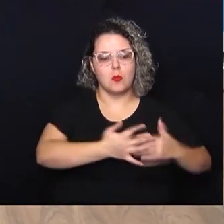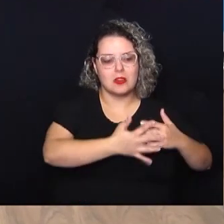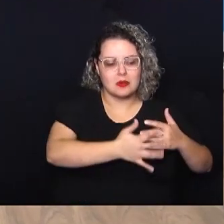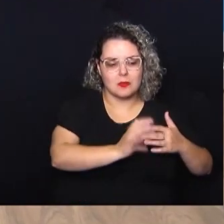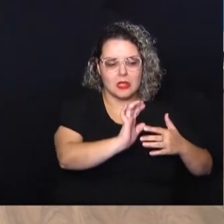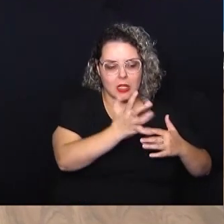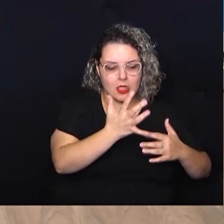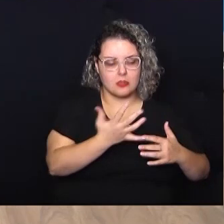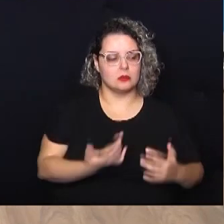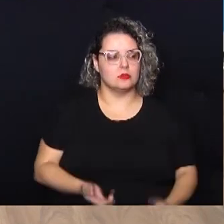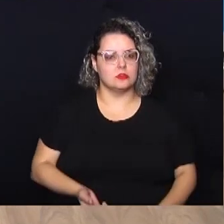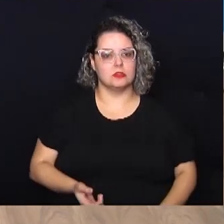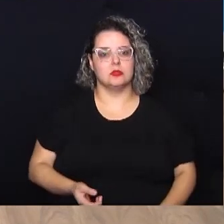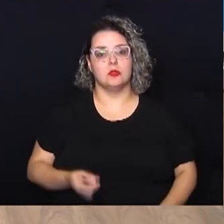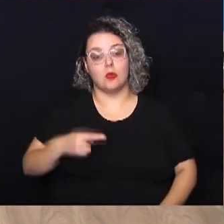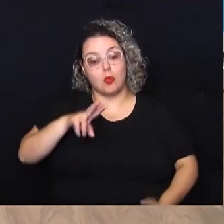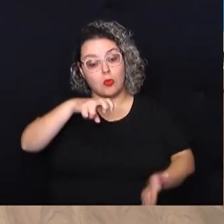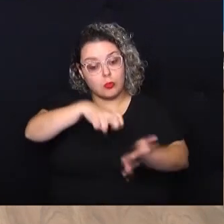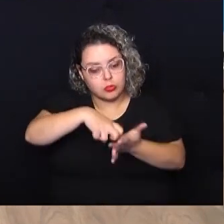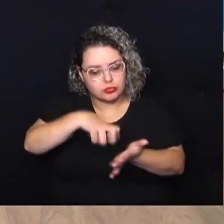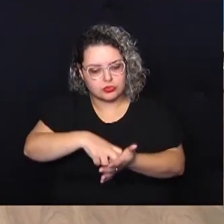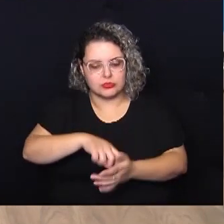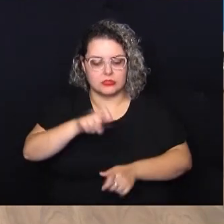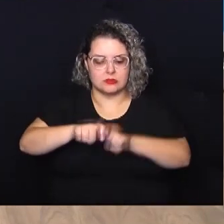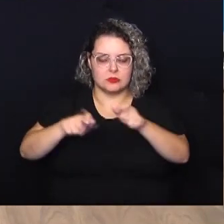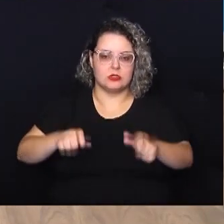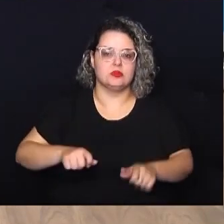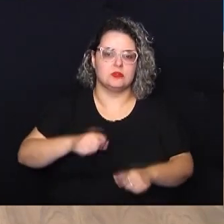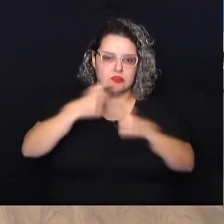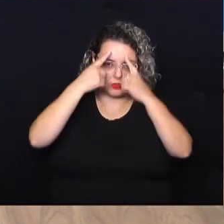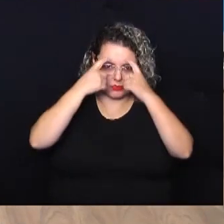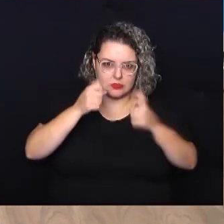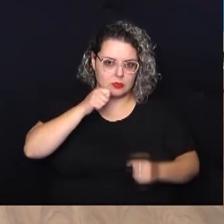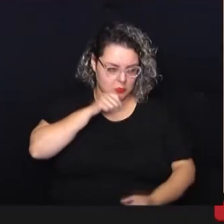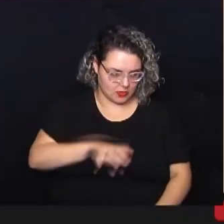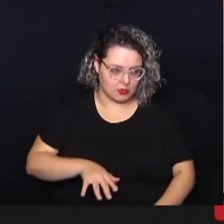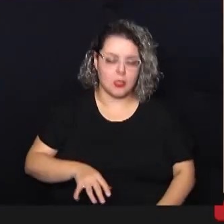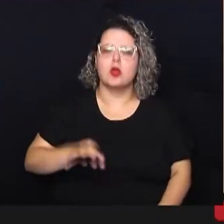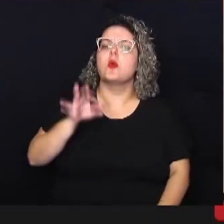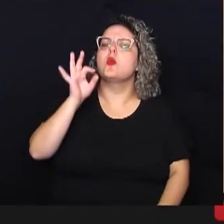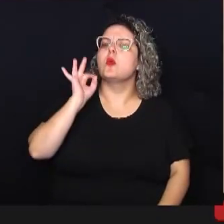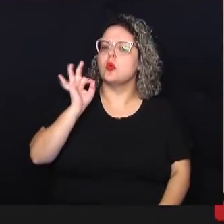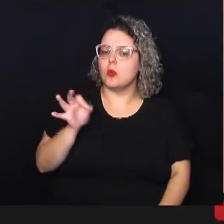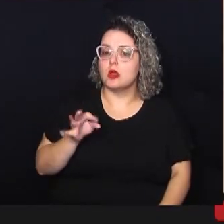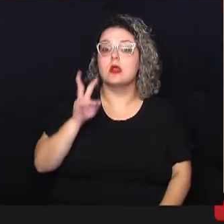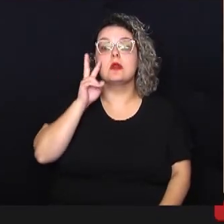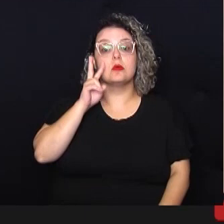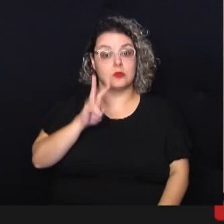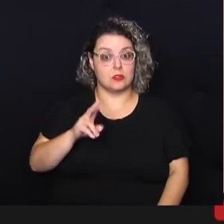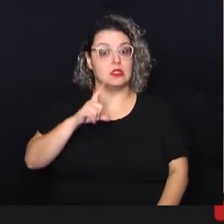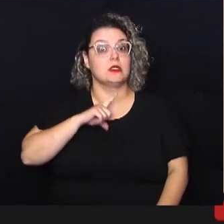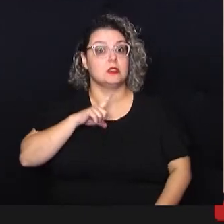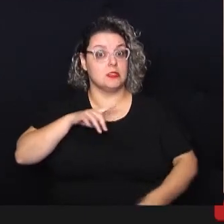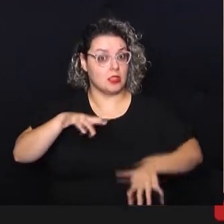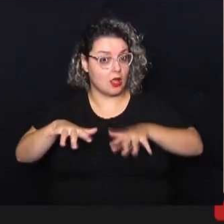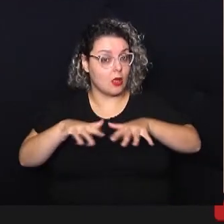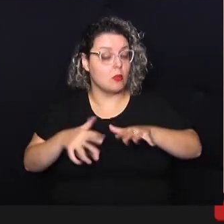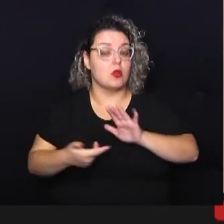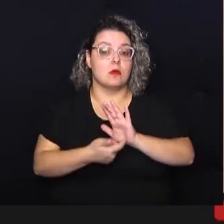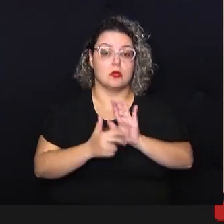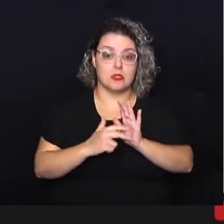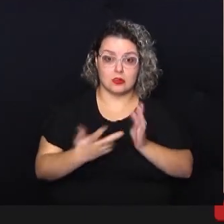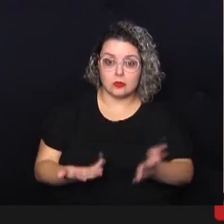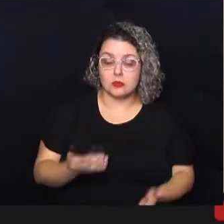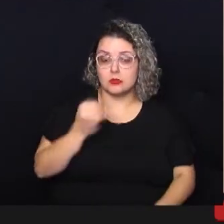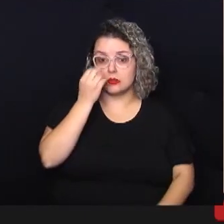menos punir os agressores? Com certeza, com certeza. E você vê que está existindo um movimento nesse sentido, né? O